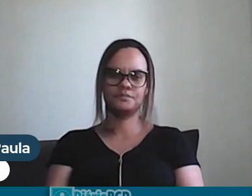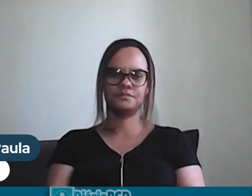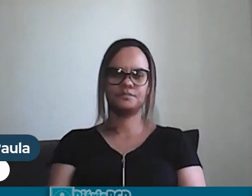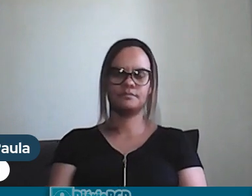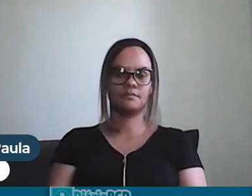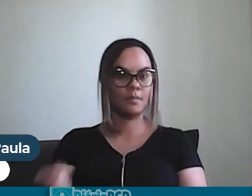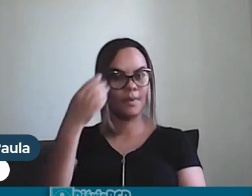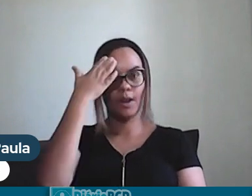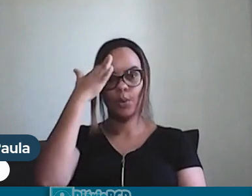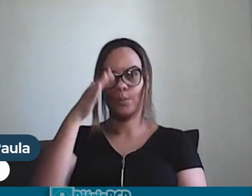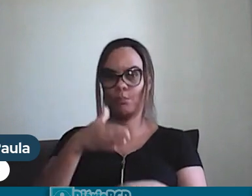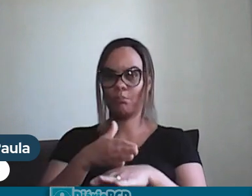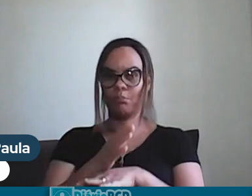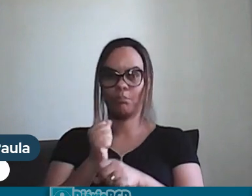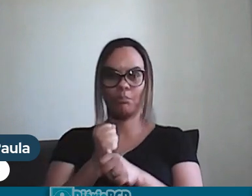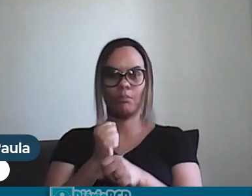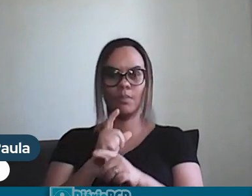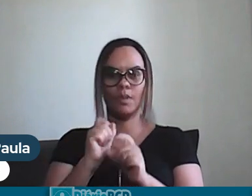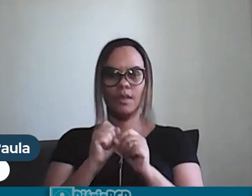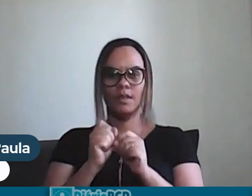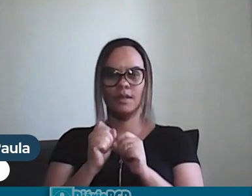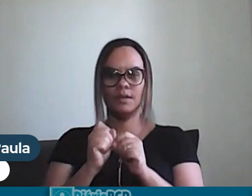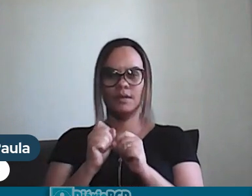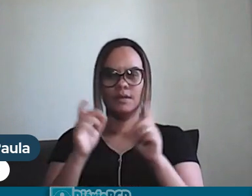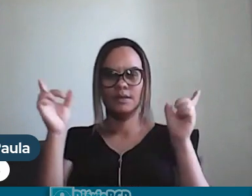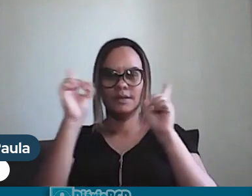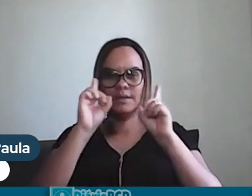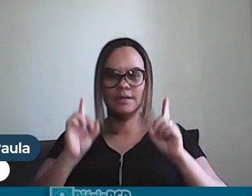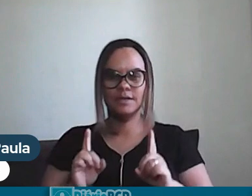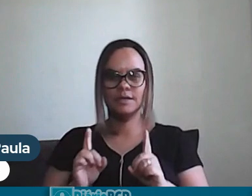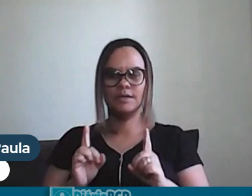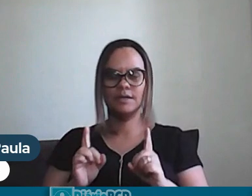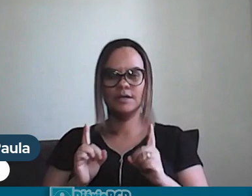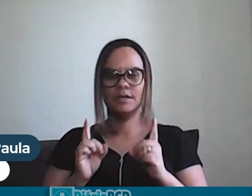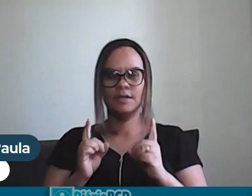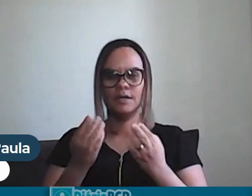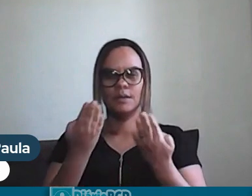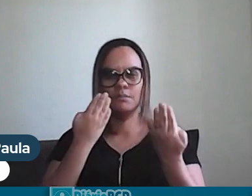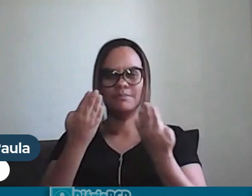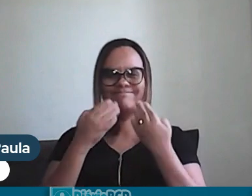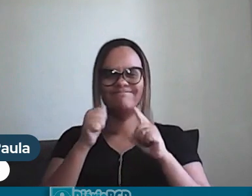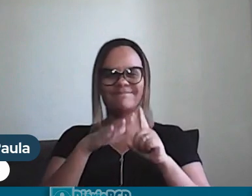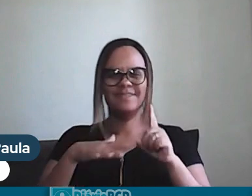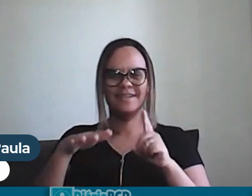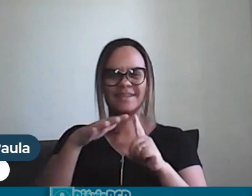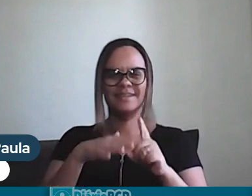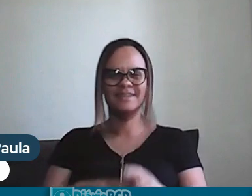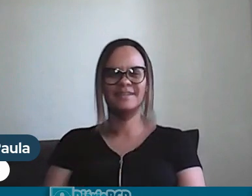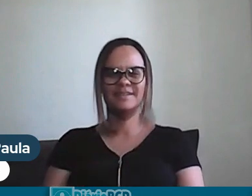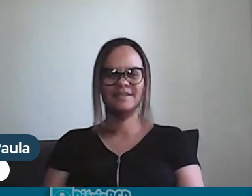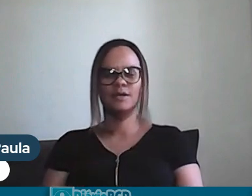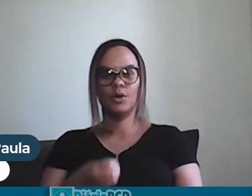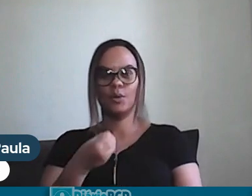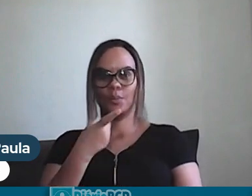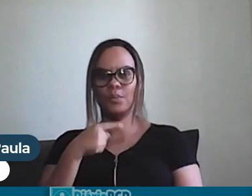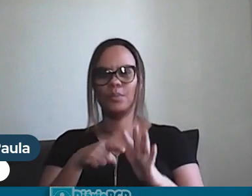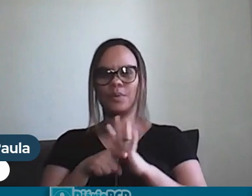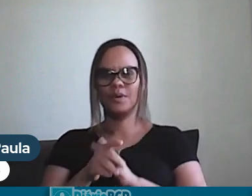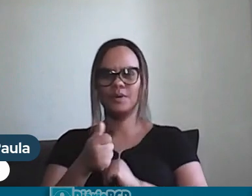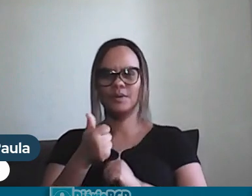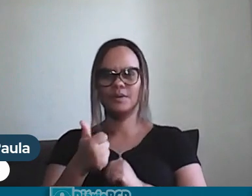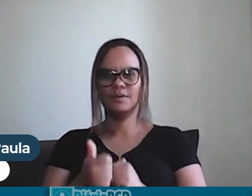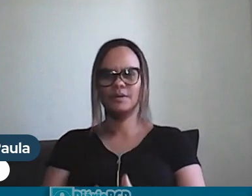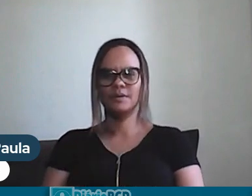sei. O que é deficiência psicossocial? Boa pergunta.